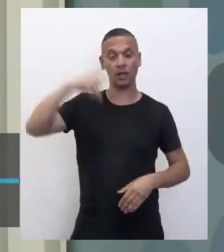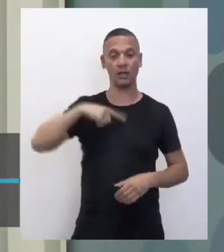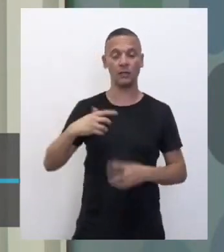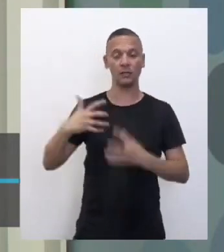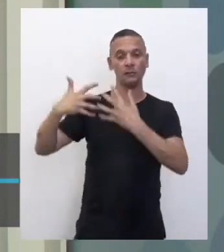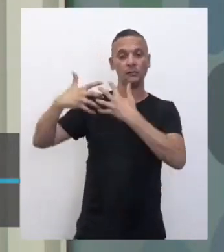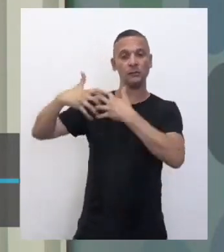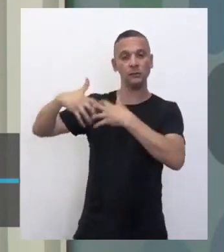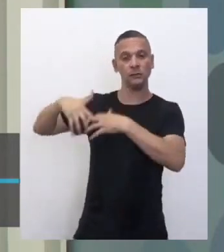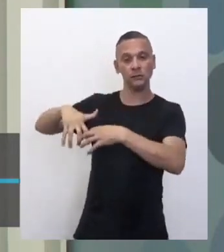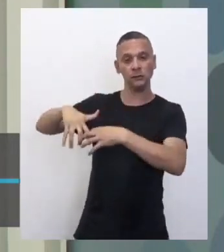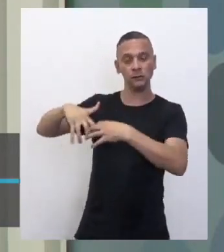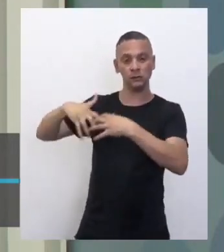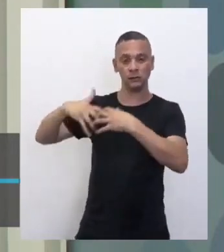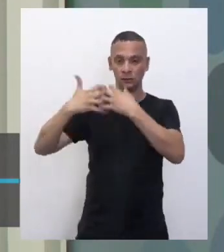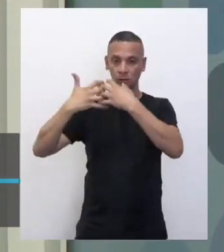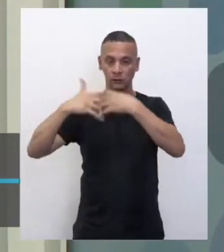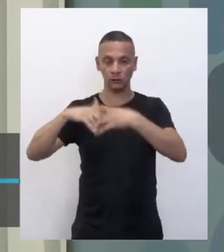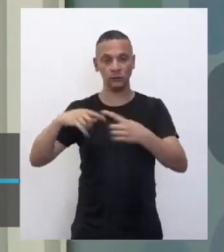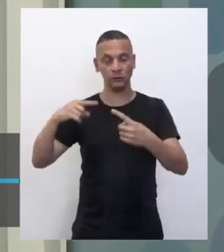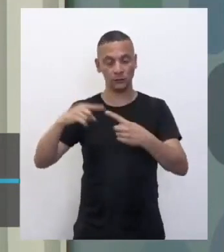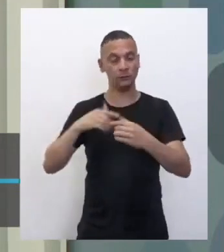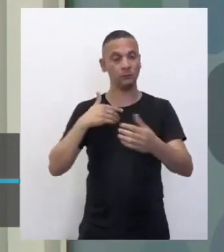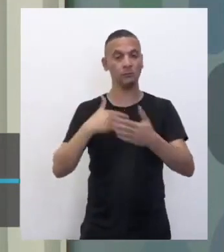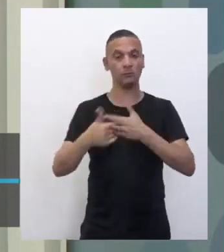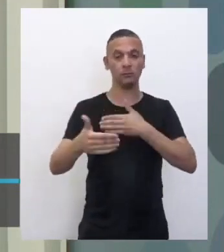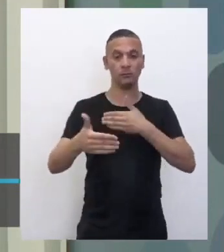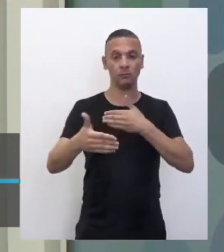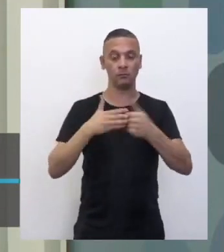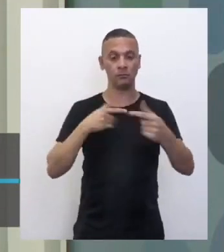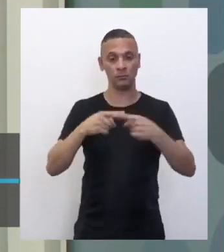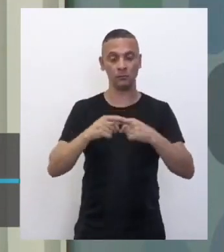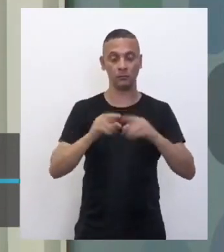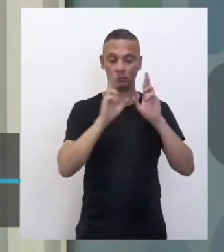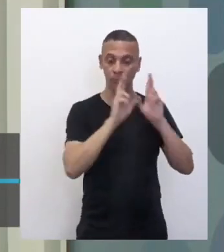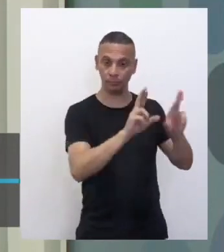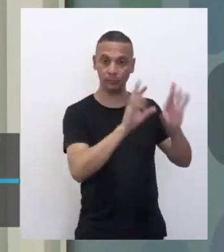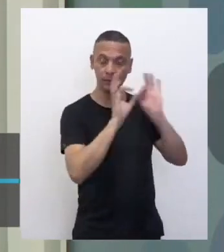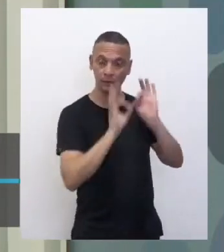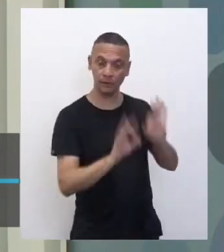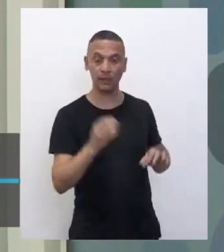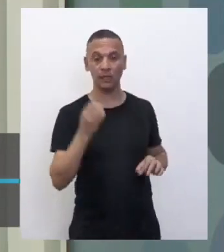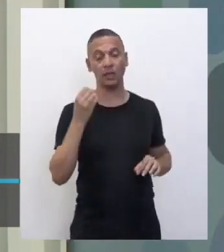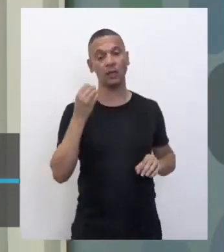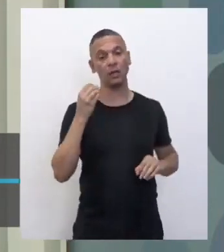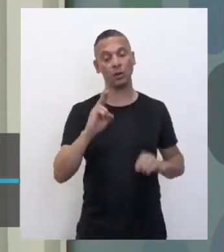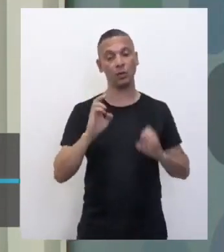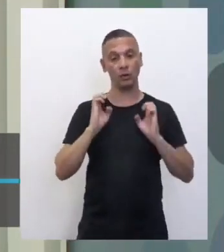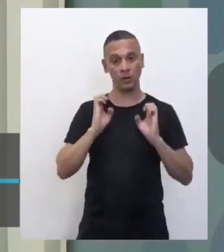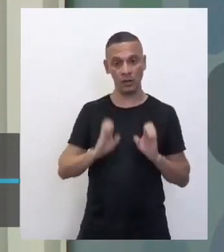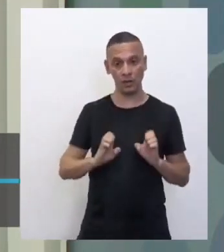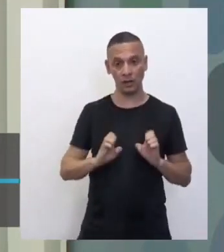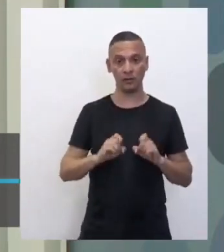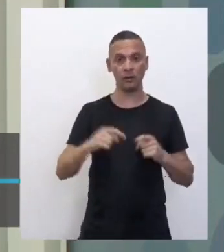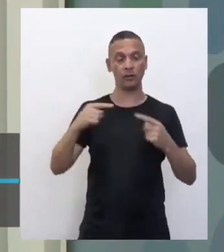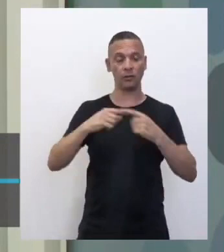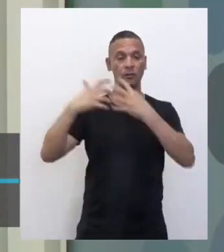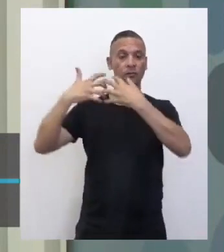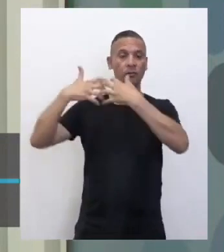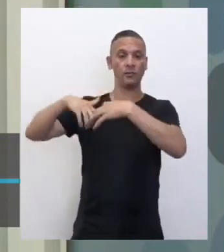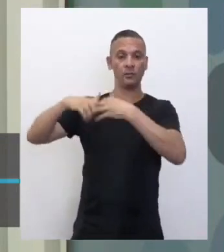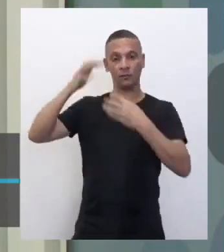reflexão filosófica, a gente poderia dizer que independente de qual moral a gente está se referindo, ela é uma reflexão